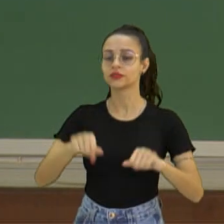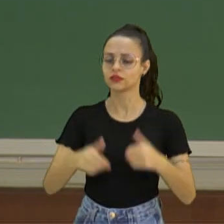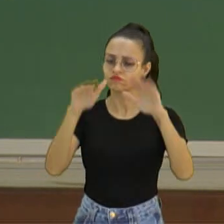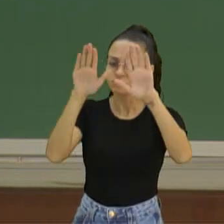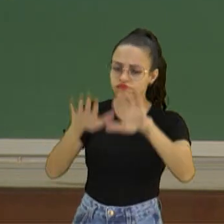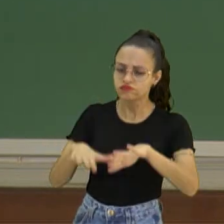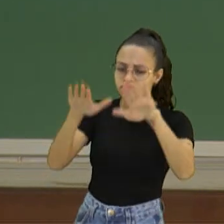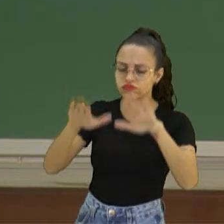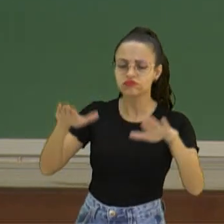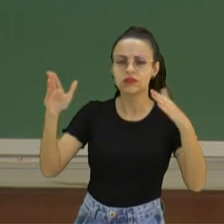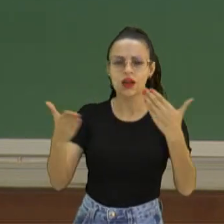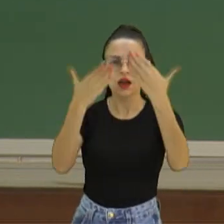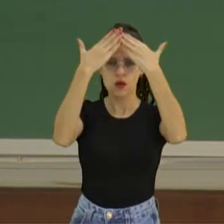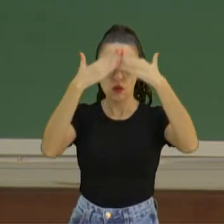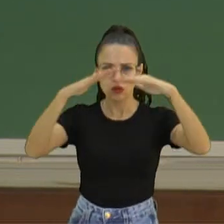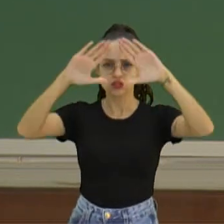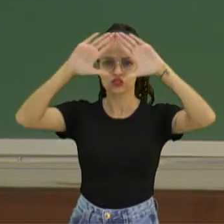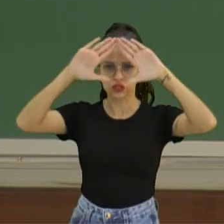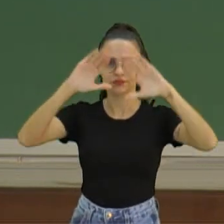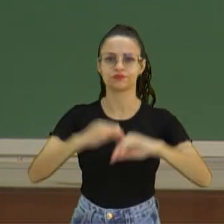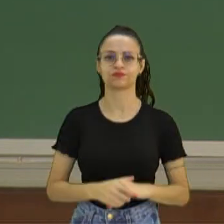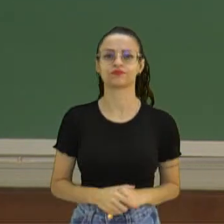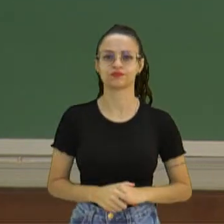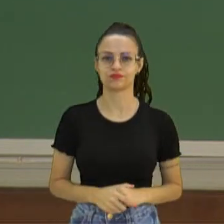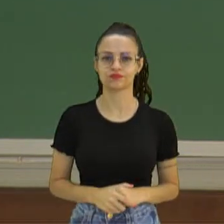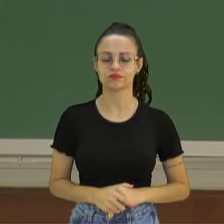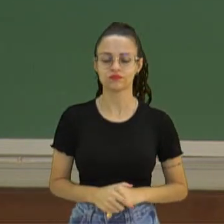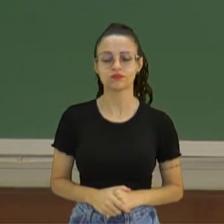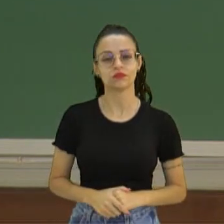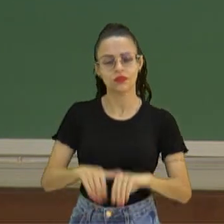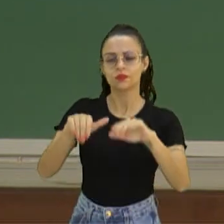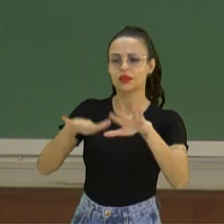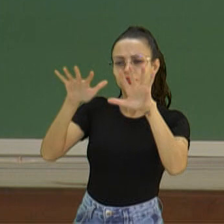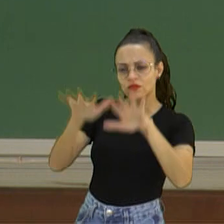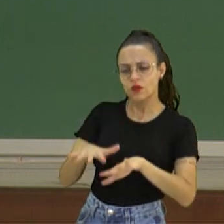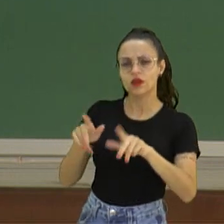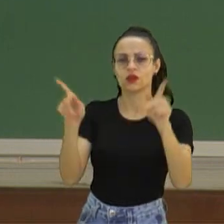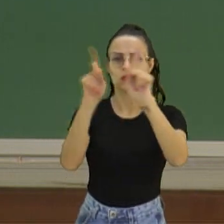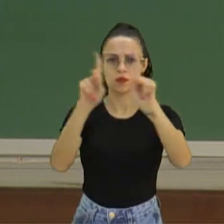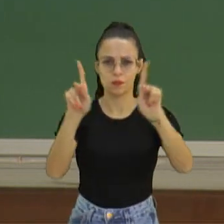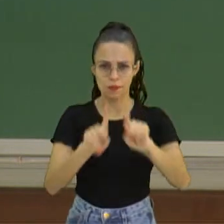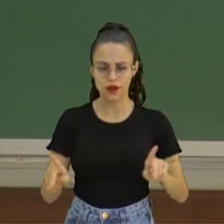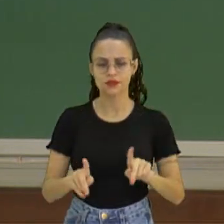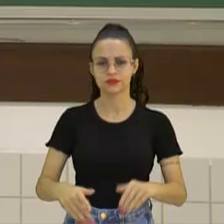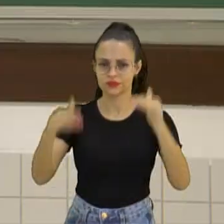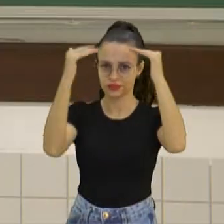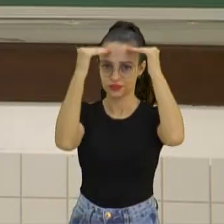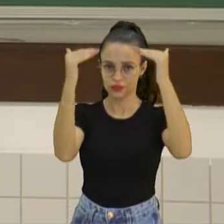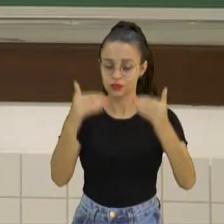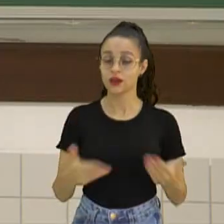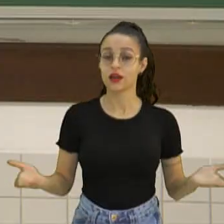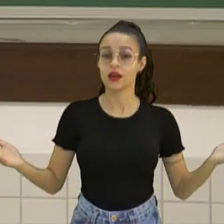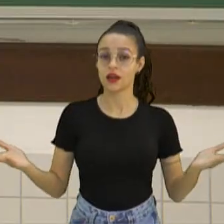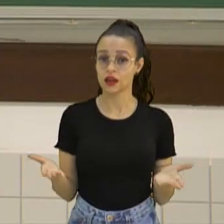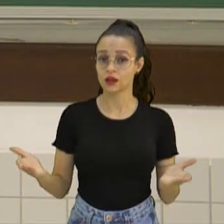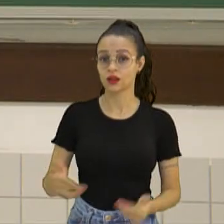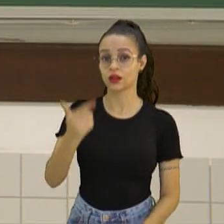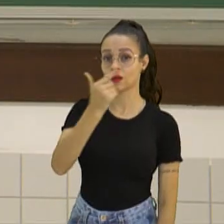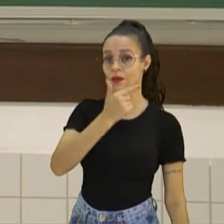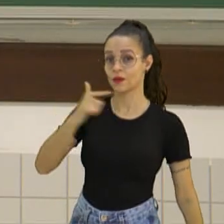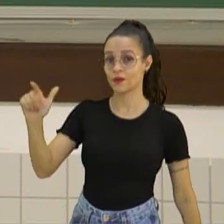Orixás então inclusive o Candomblé que invocando a ideia da base do respeito agora vamos fazer